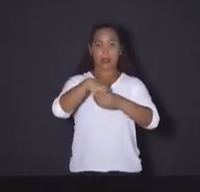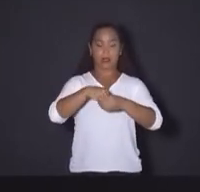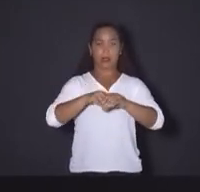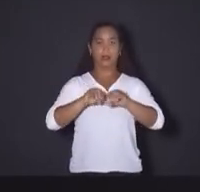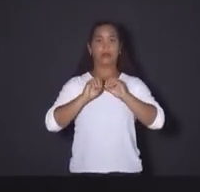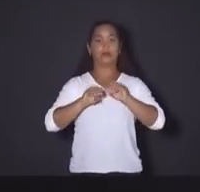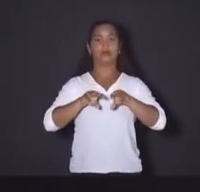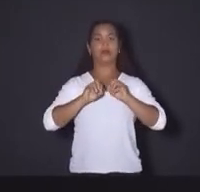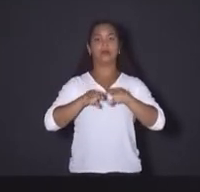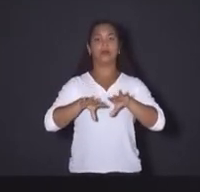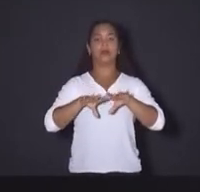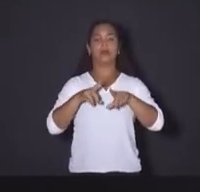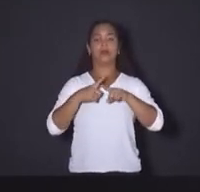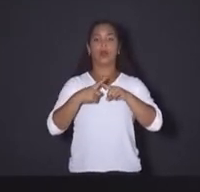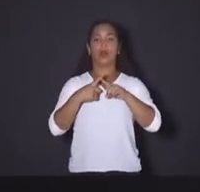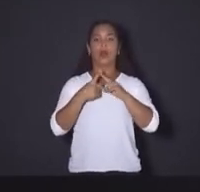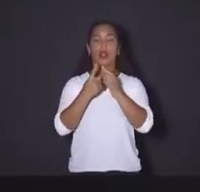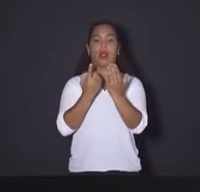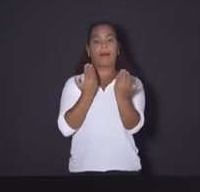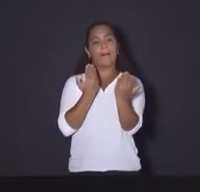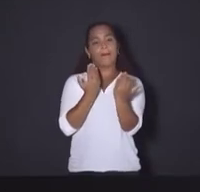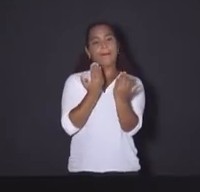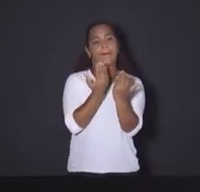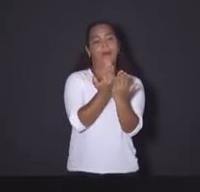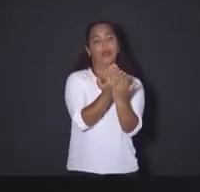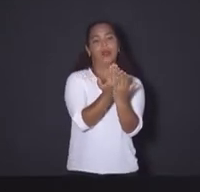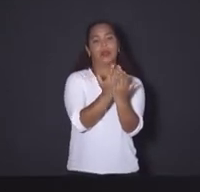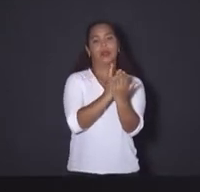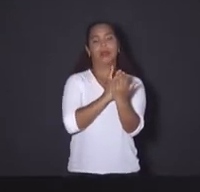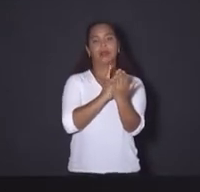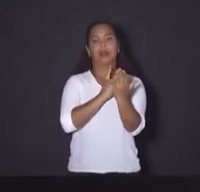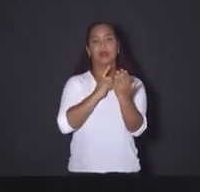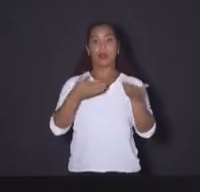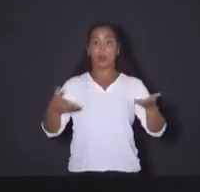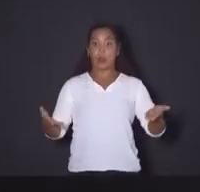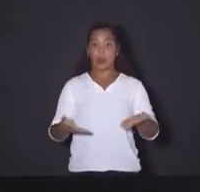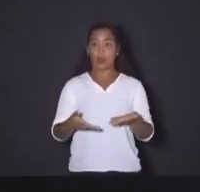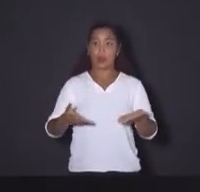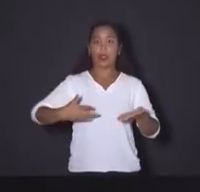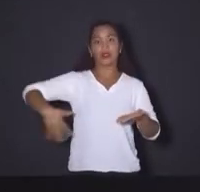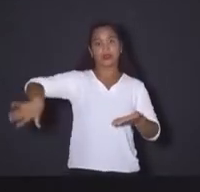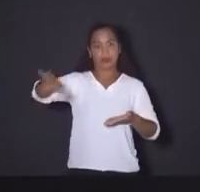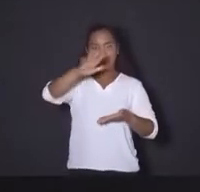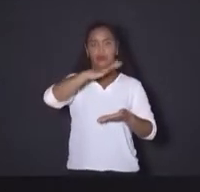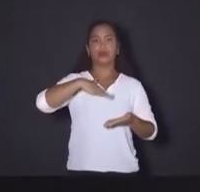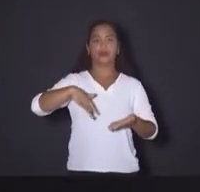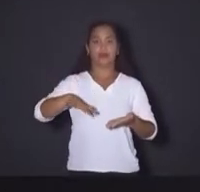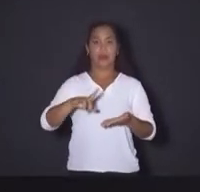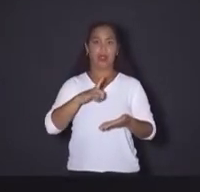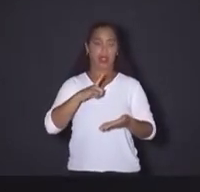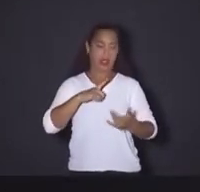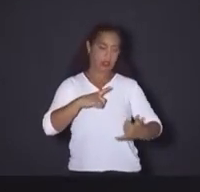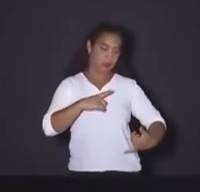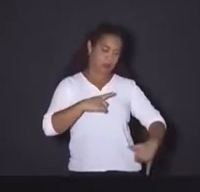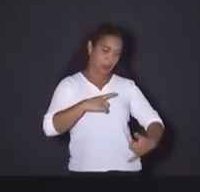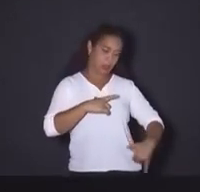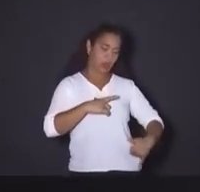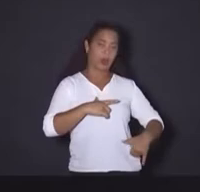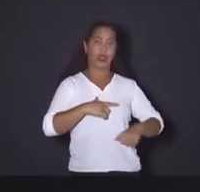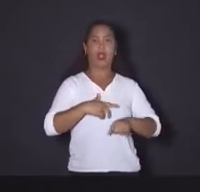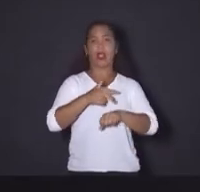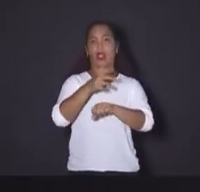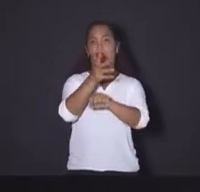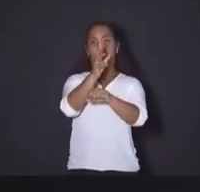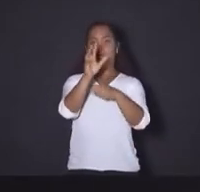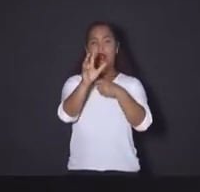é justamente a proximidade que ele dá. Hoje, quase todo mundo, mas não todo mundo, tem celular e tem câmera. Mas você